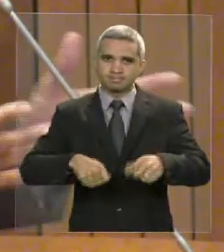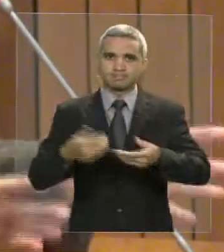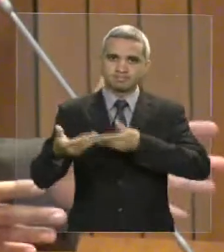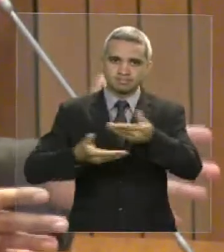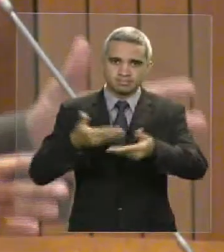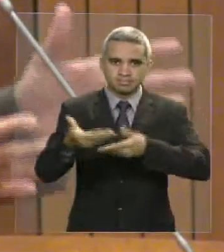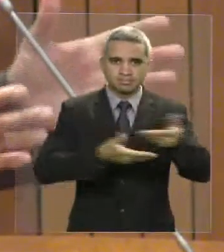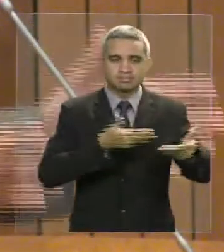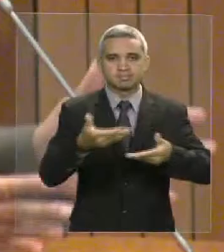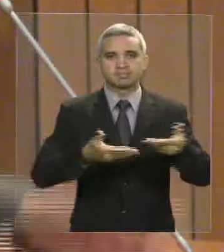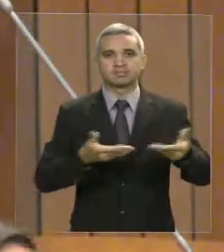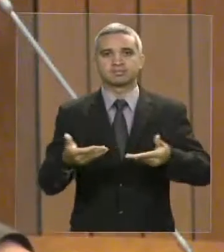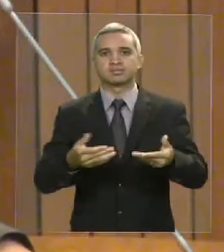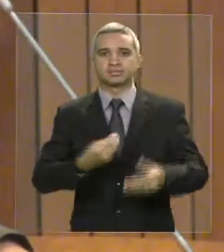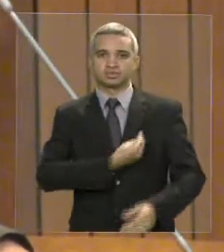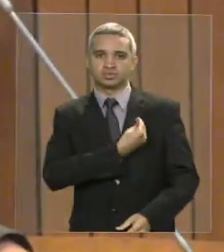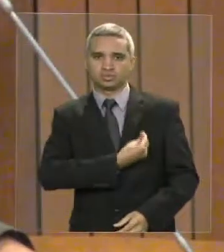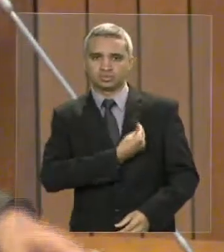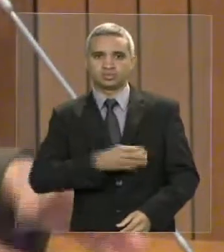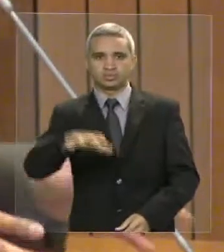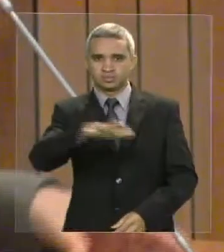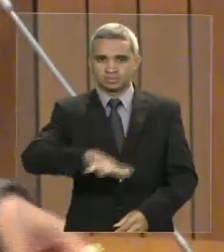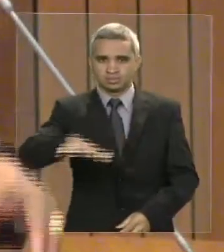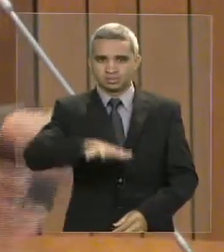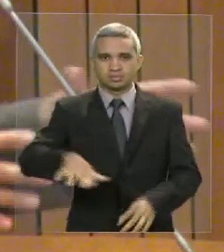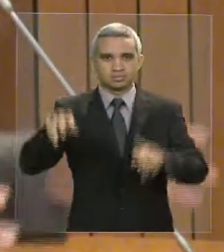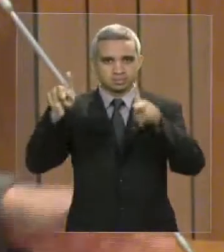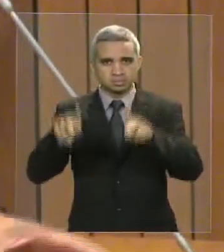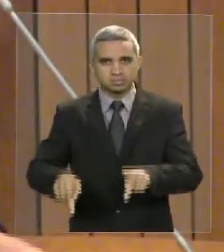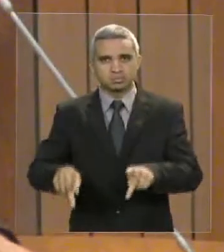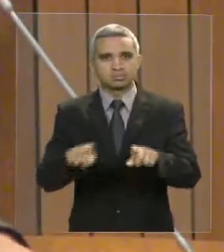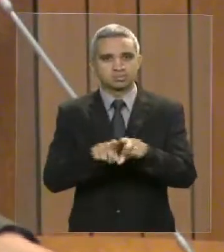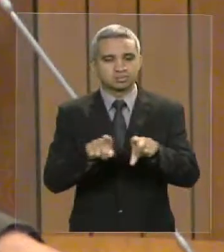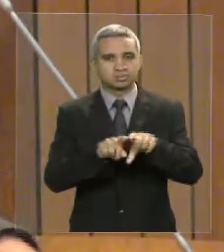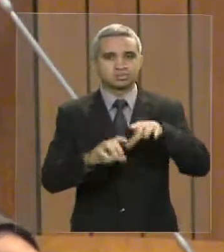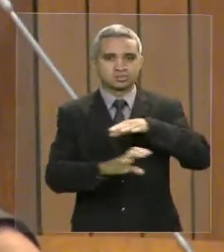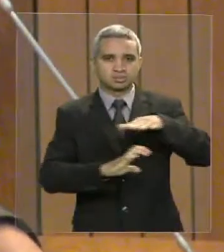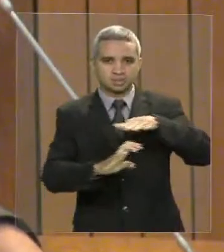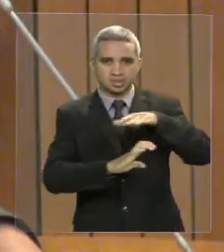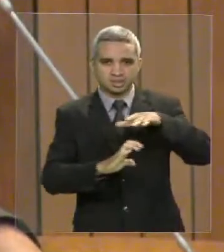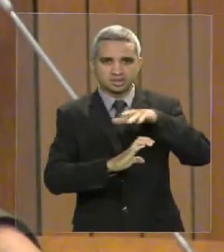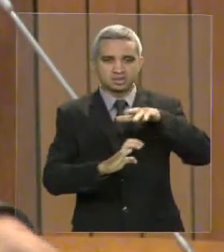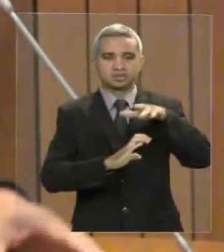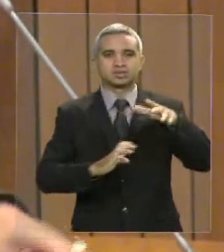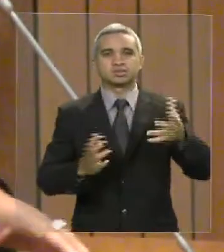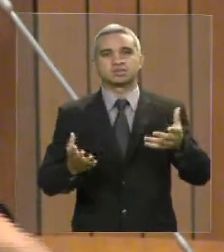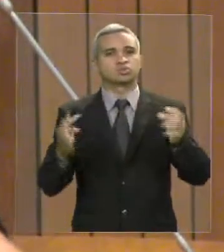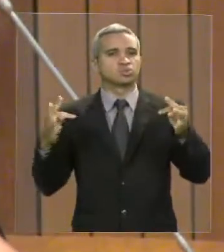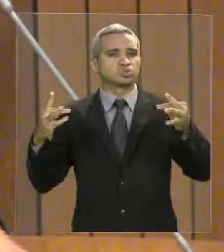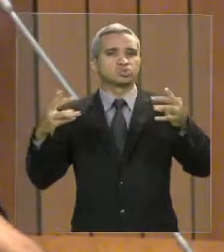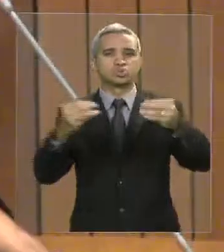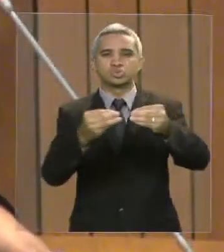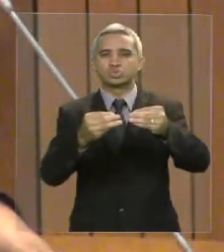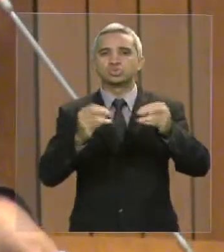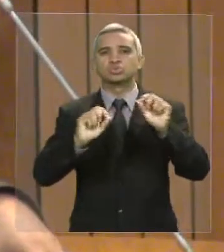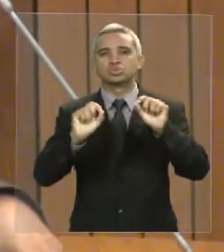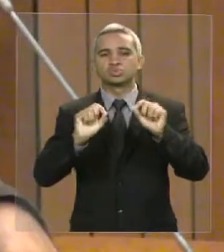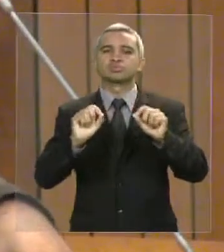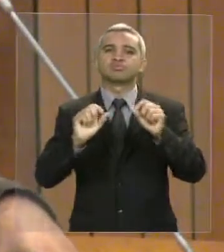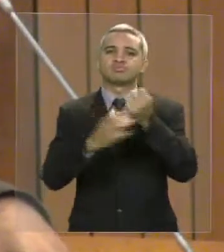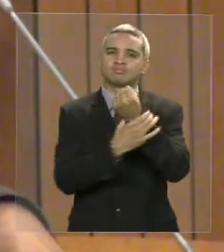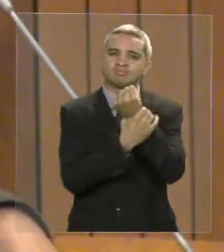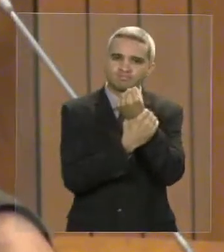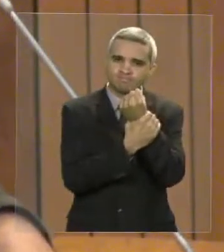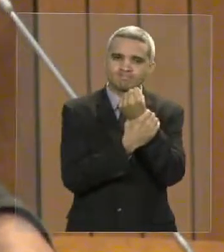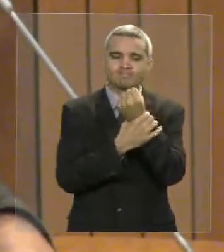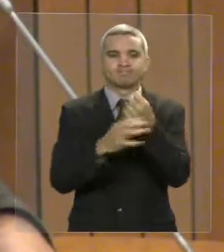com participação da população, dos empresários, de todos que fazem realmente nesse contexto de segurança no